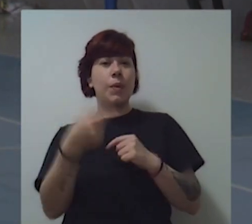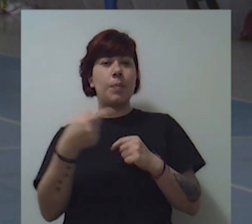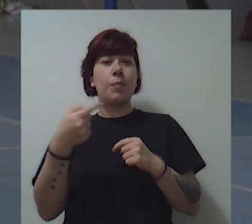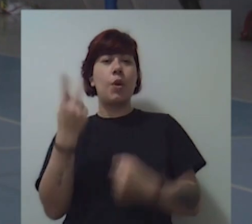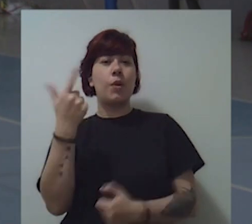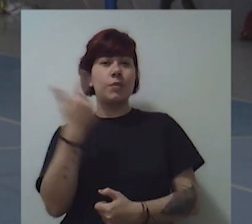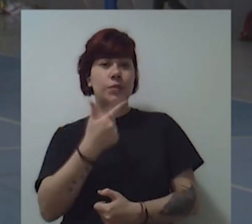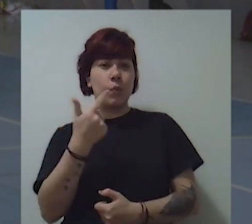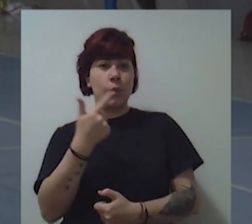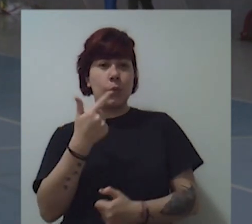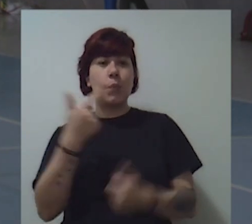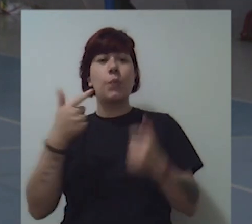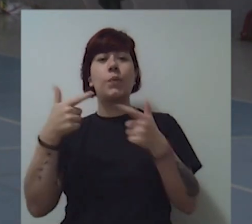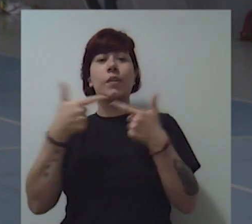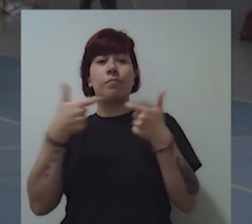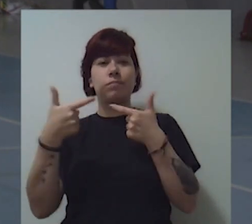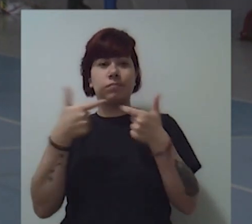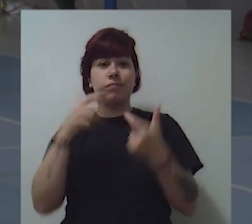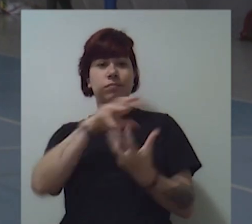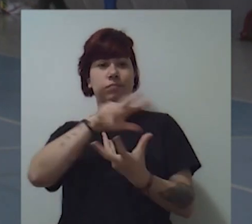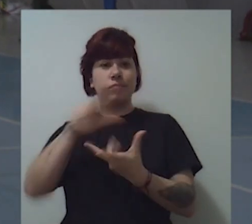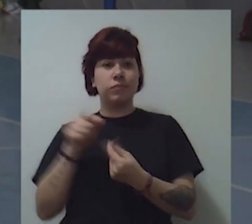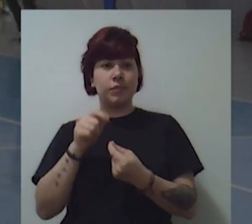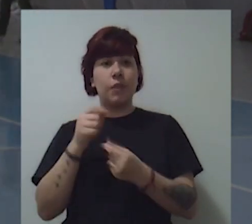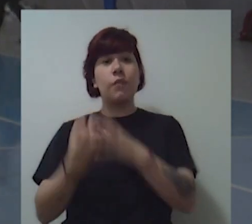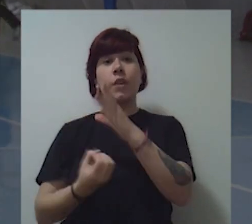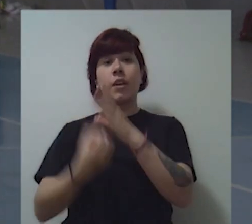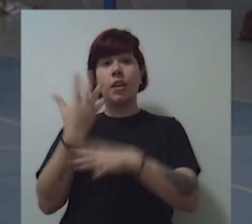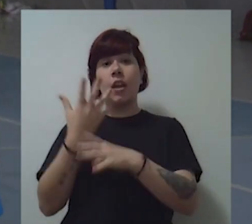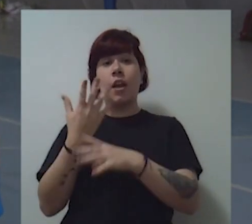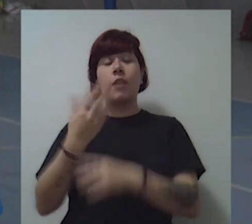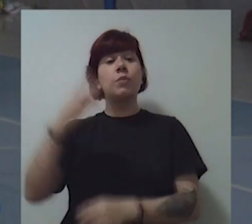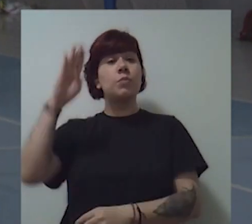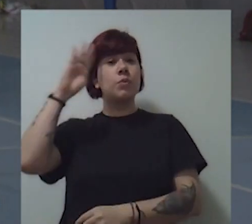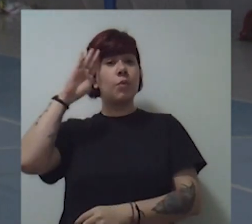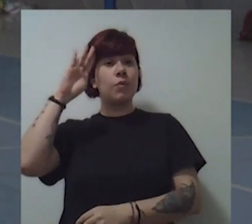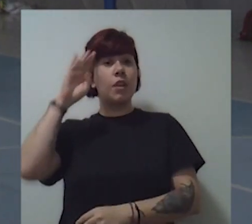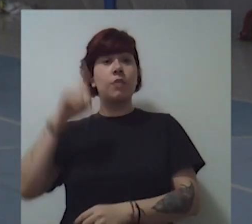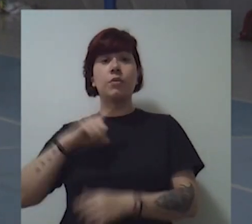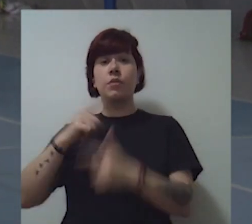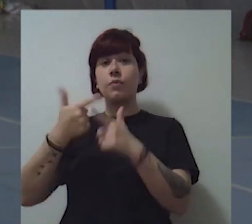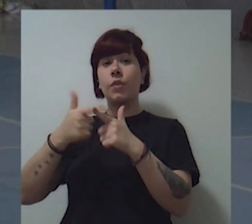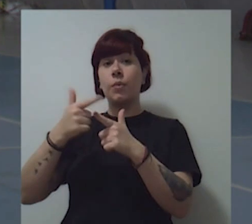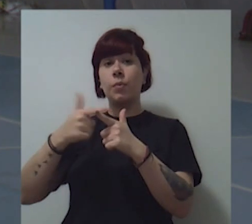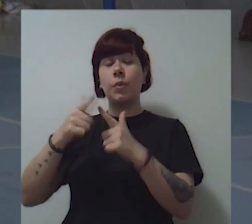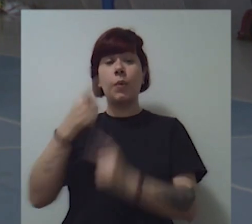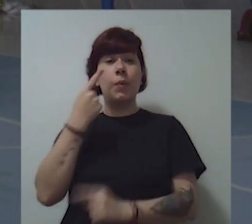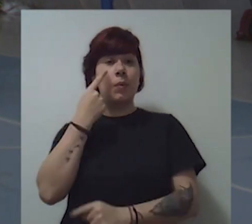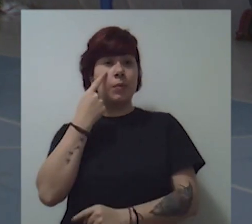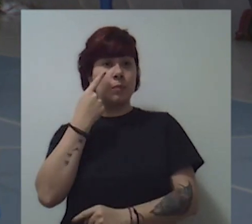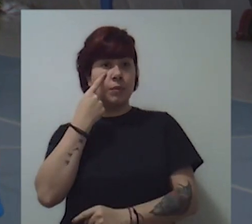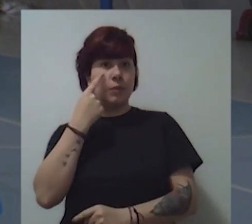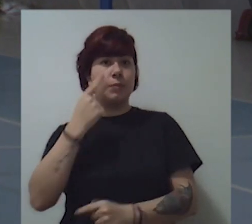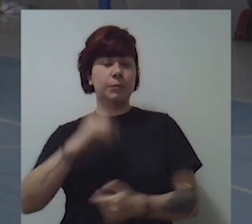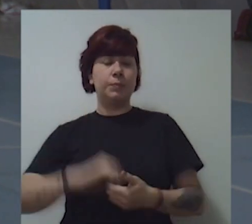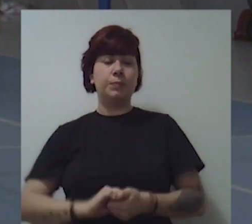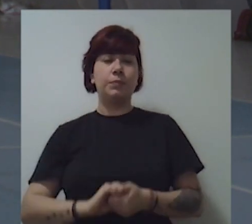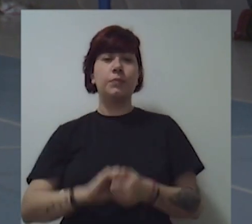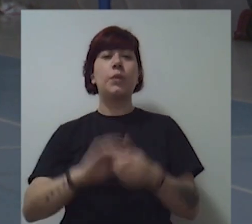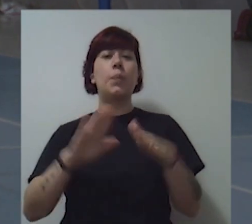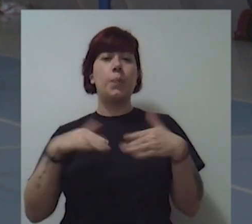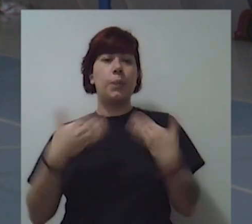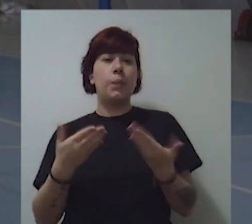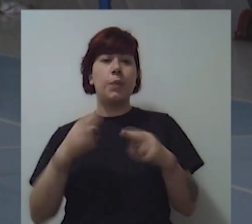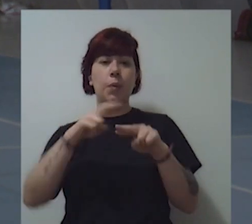Guerra Mundial. Foi utilizado para a reabilitação de soldados que tiveram sequelas